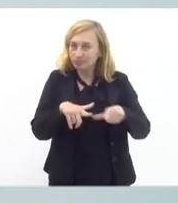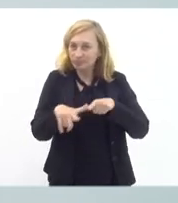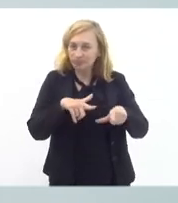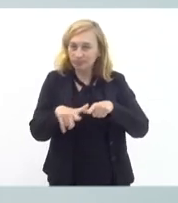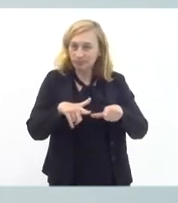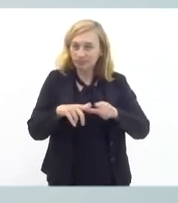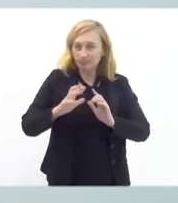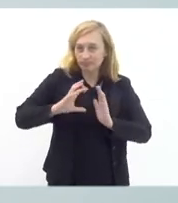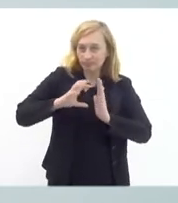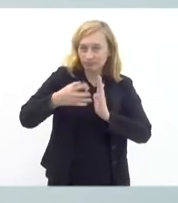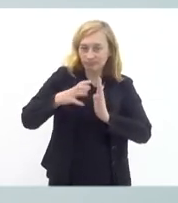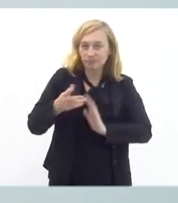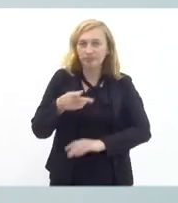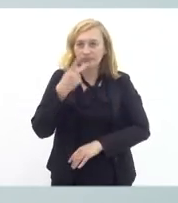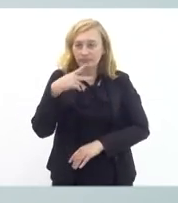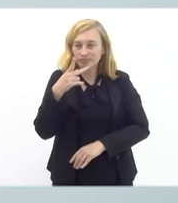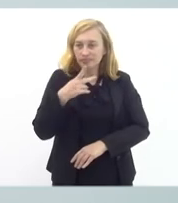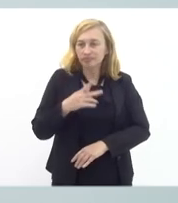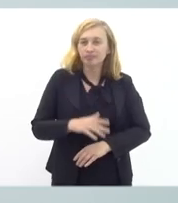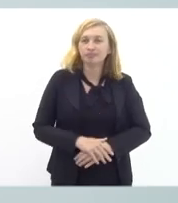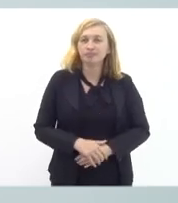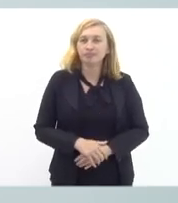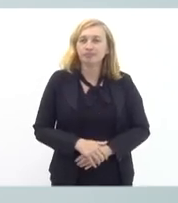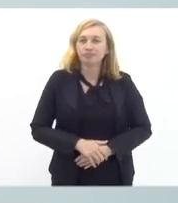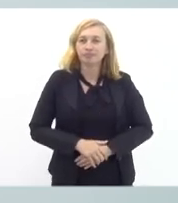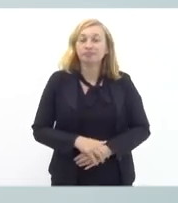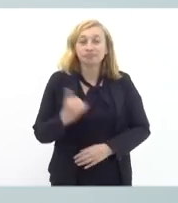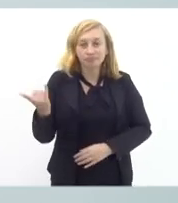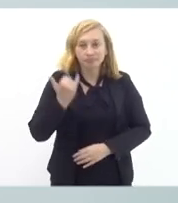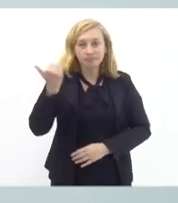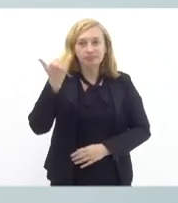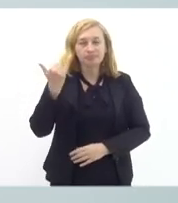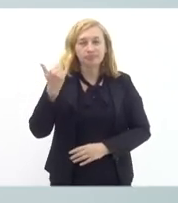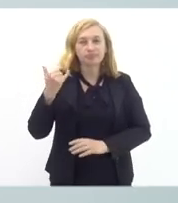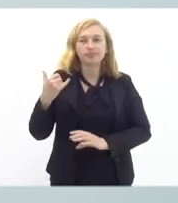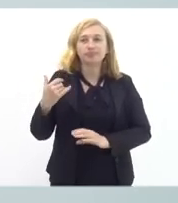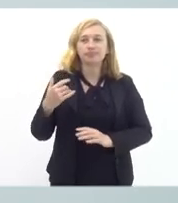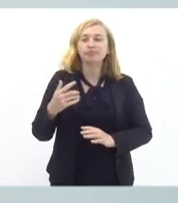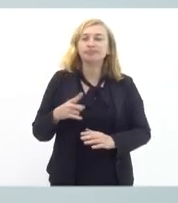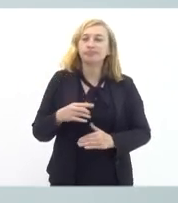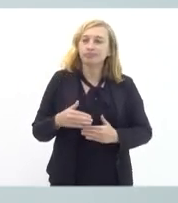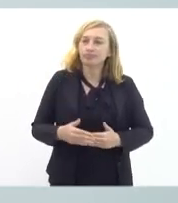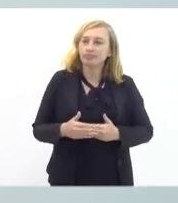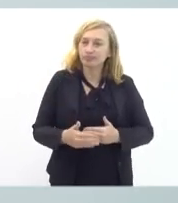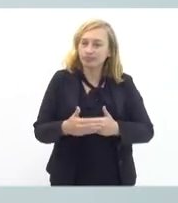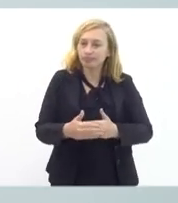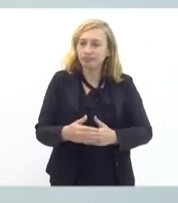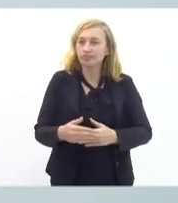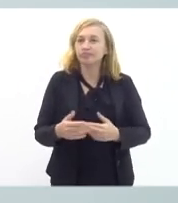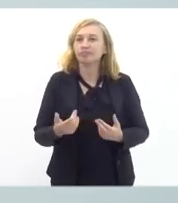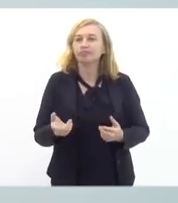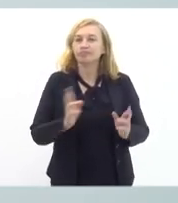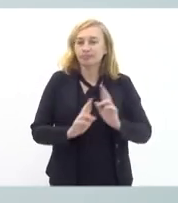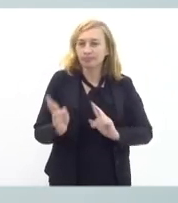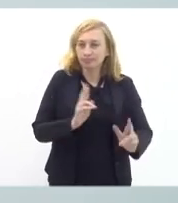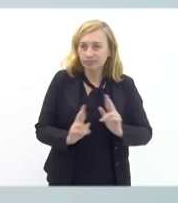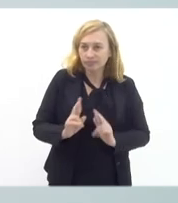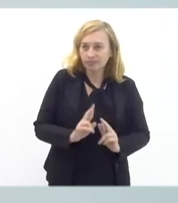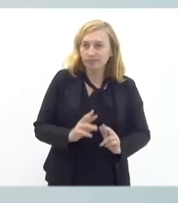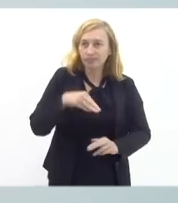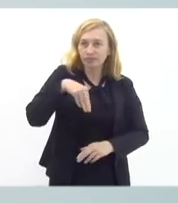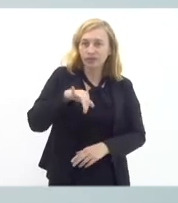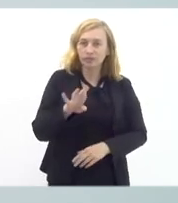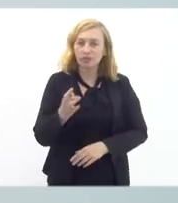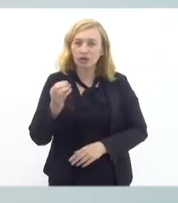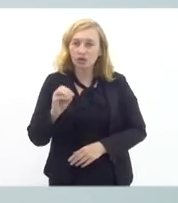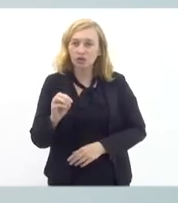partidária, e dizer que tiramos importantes conclusões, vamos à frente com relação à parte de